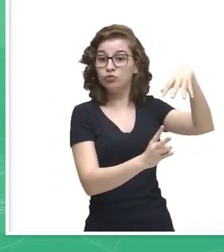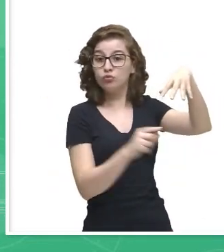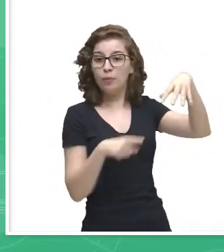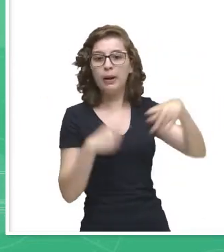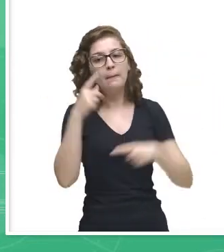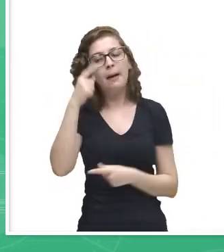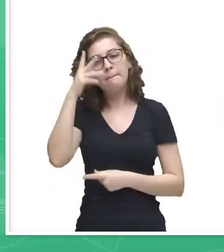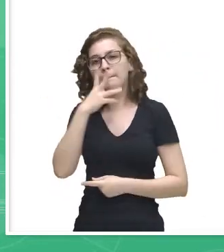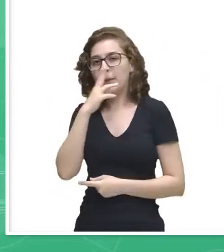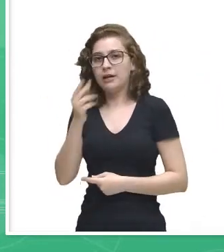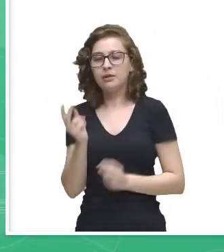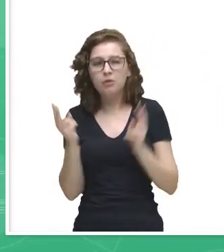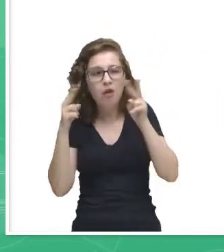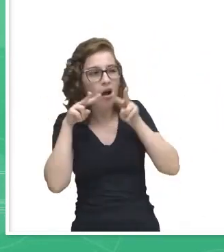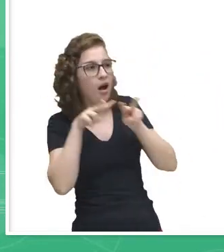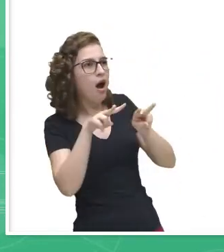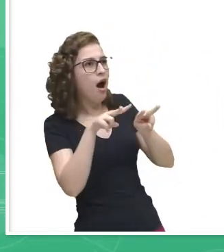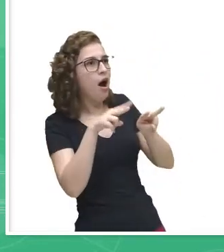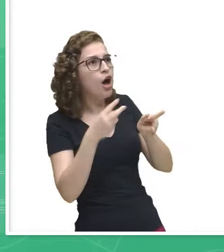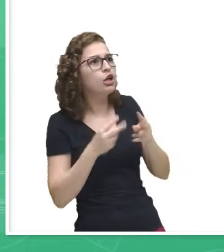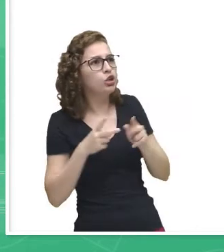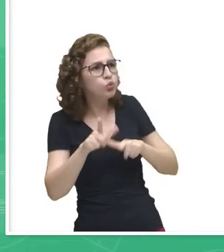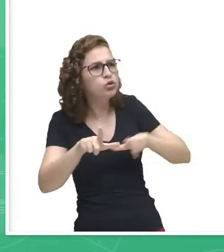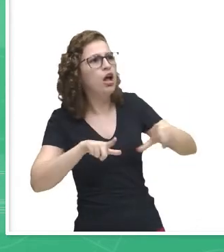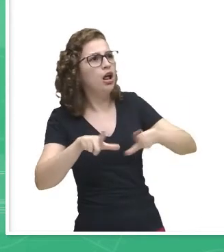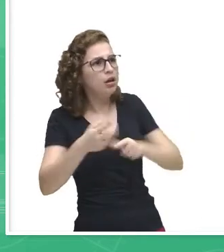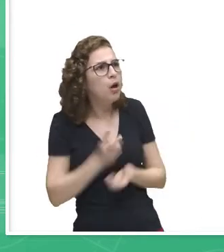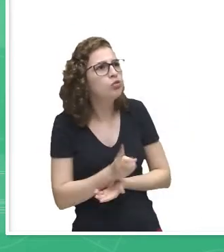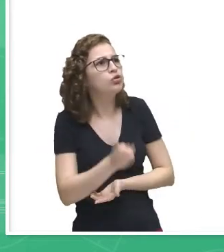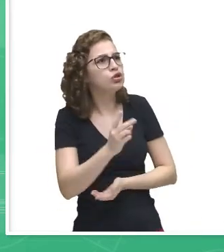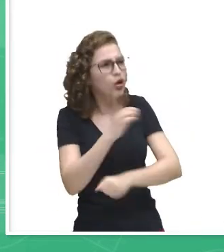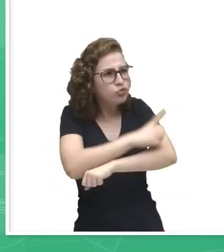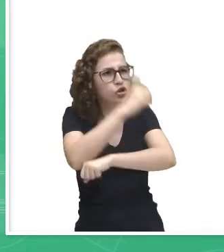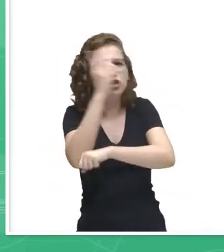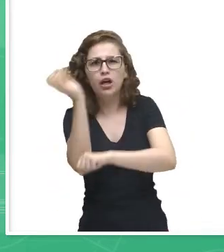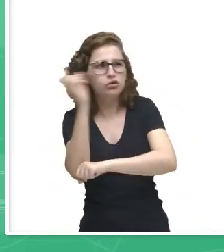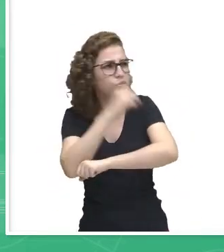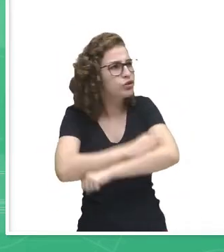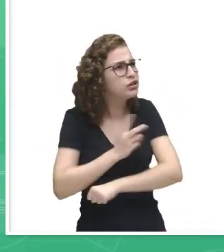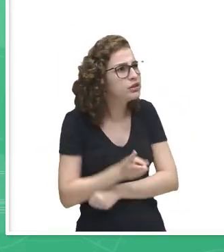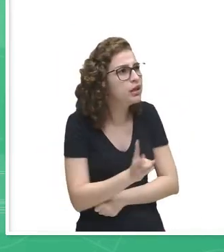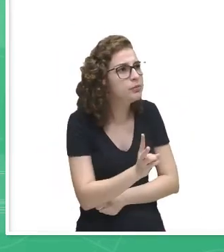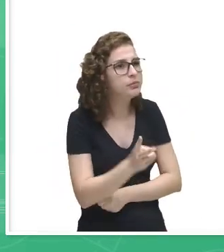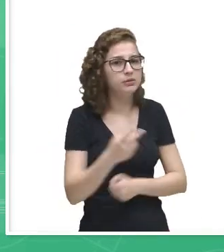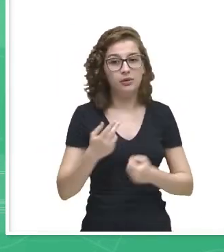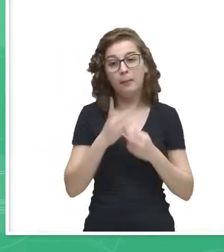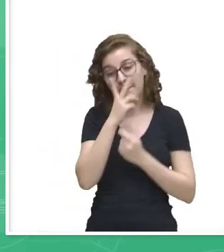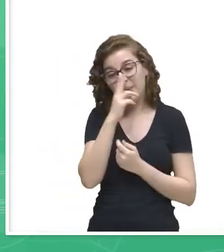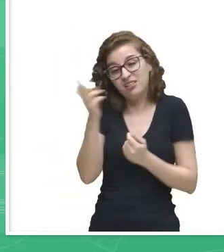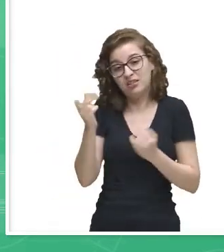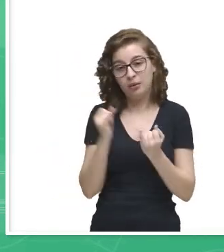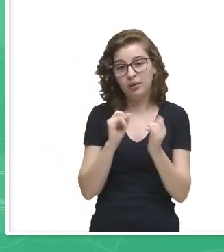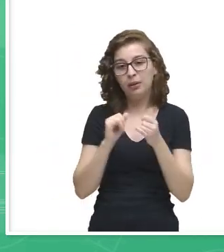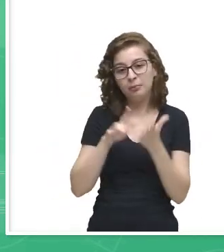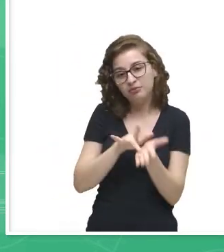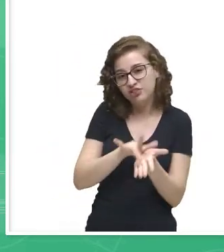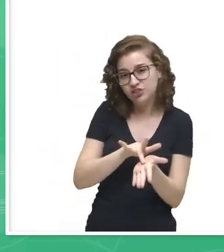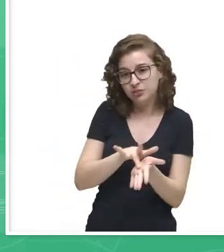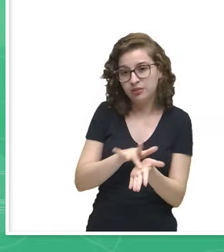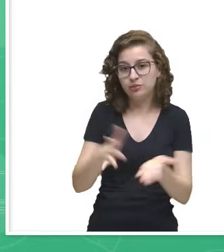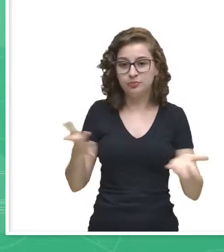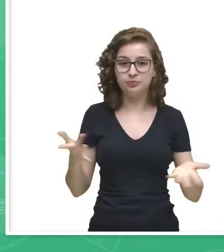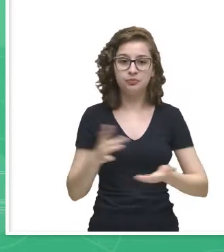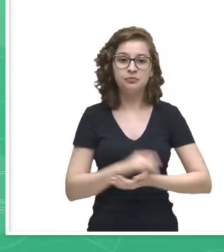estava trabalhando dia e noite. Aí a gente tem também os ideais de um único partido